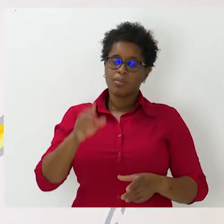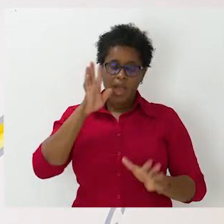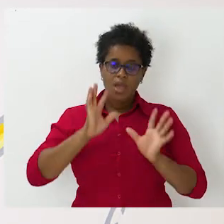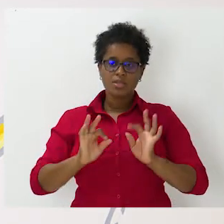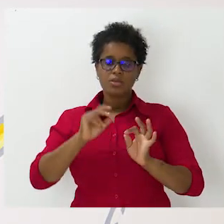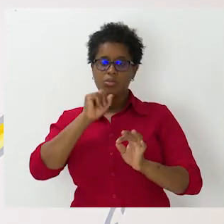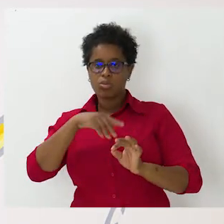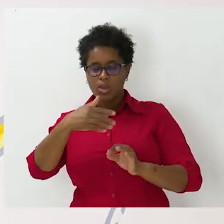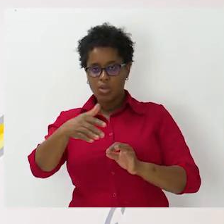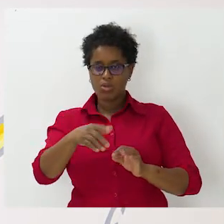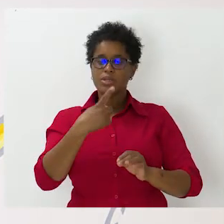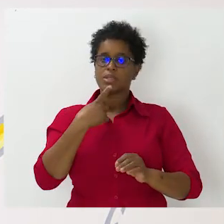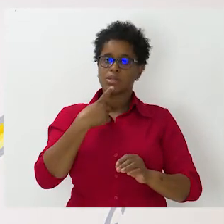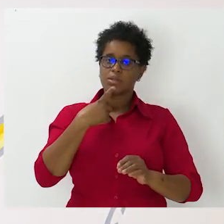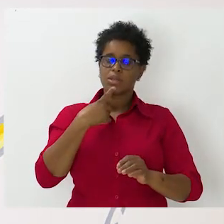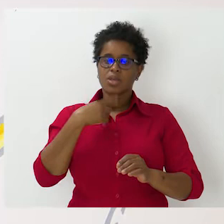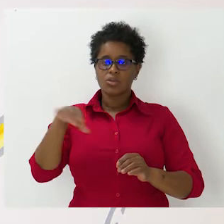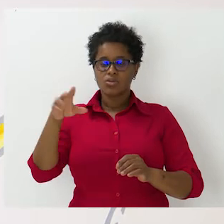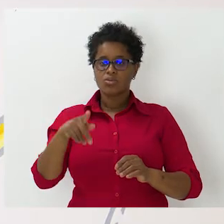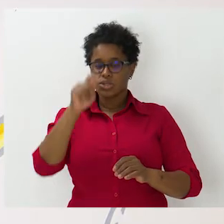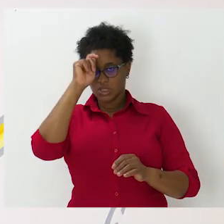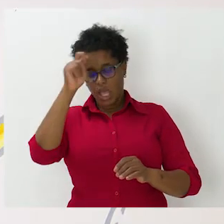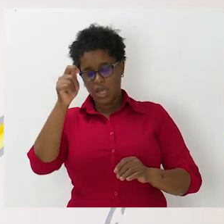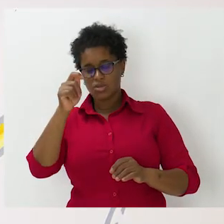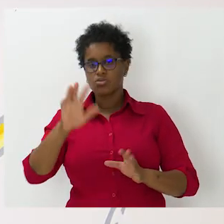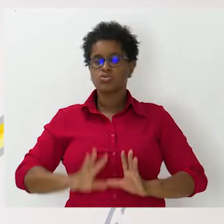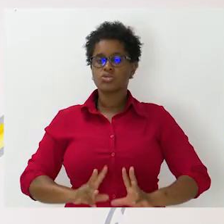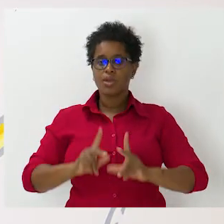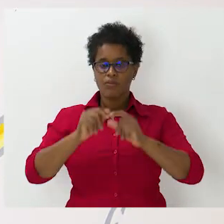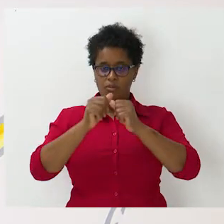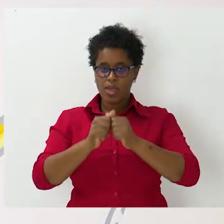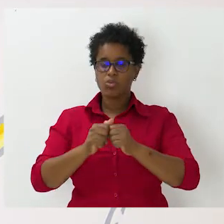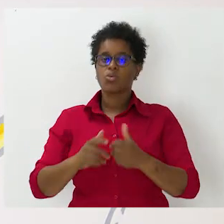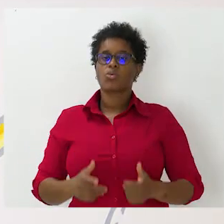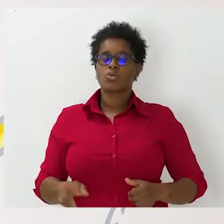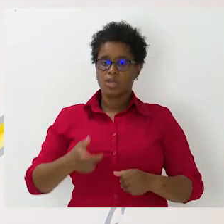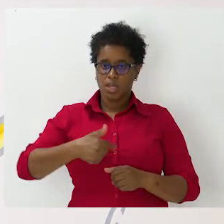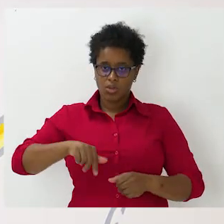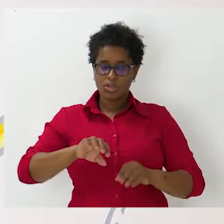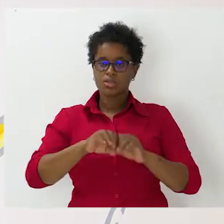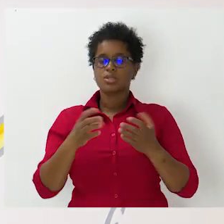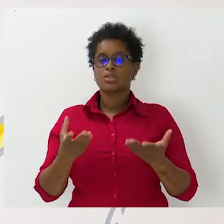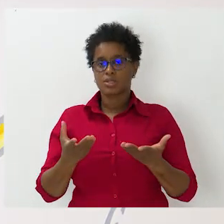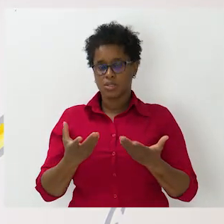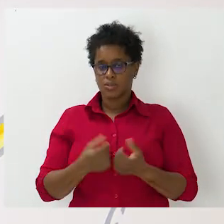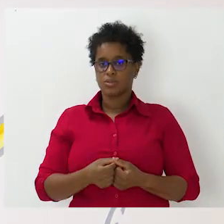poderão perceber o estágio do desenvolvimento da